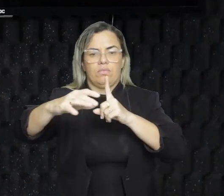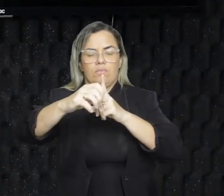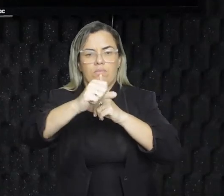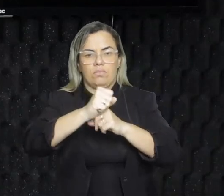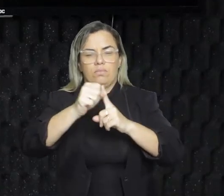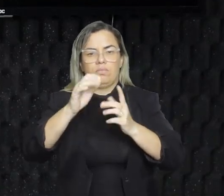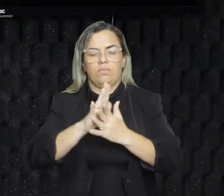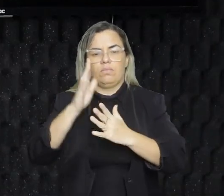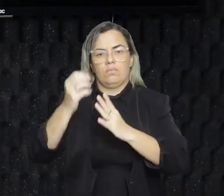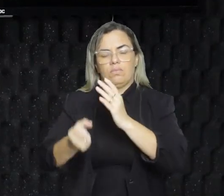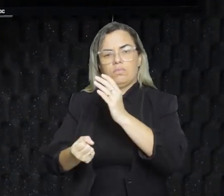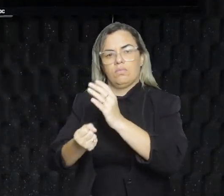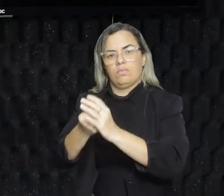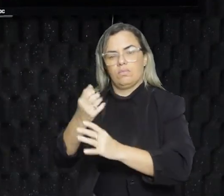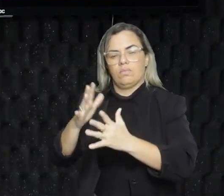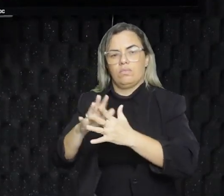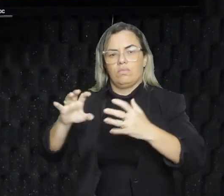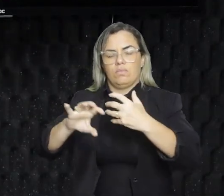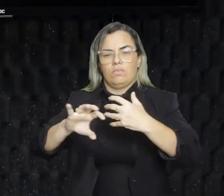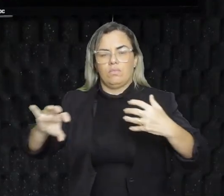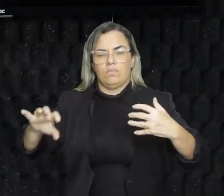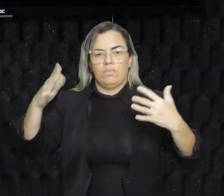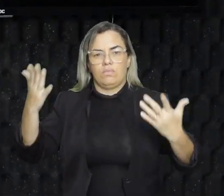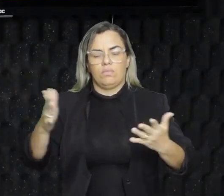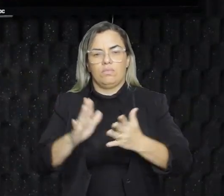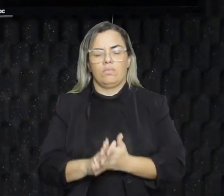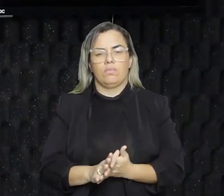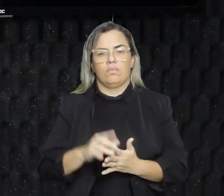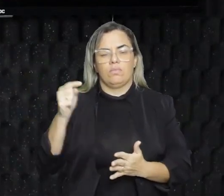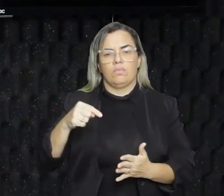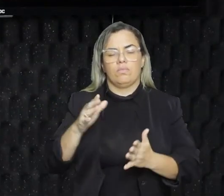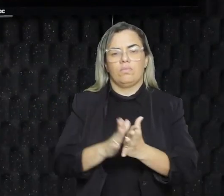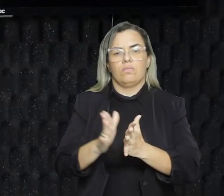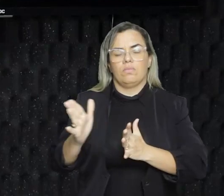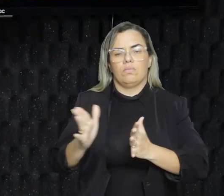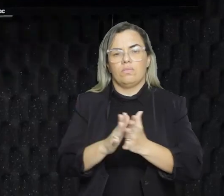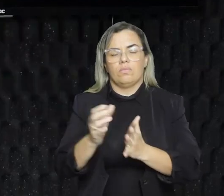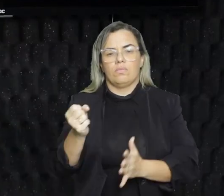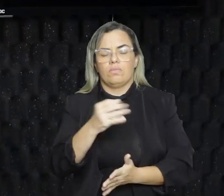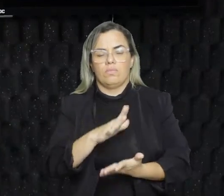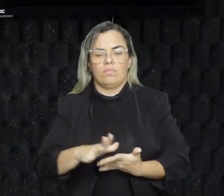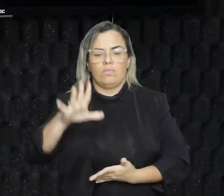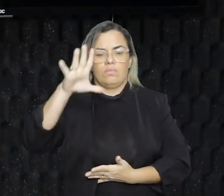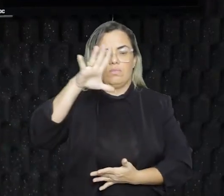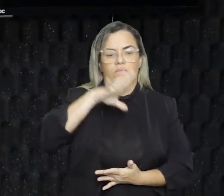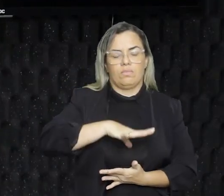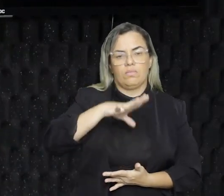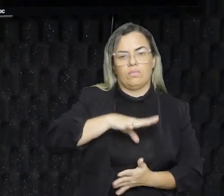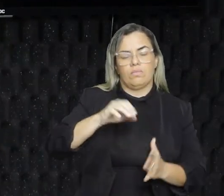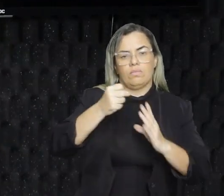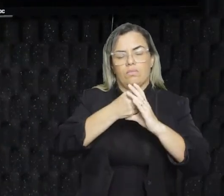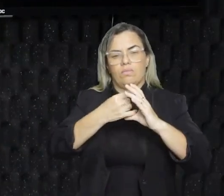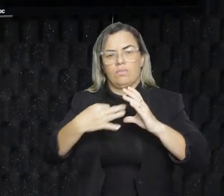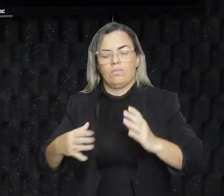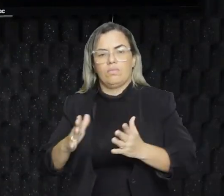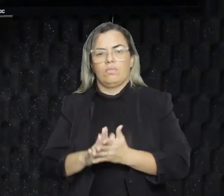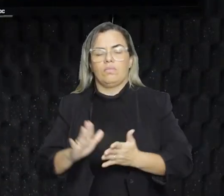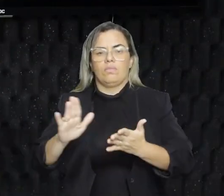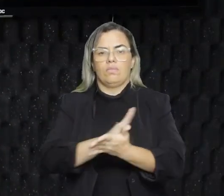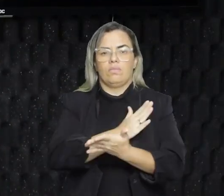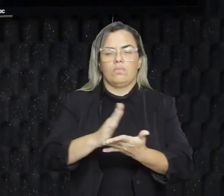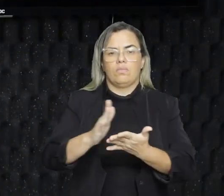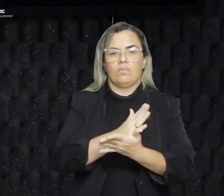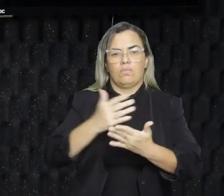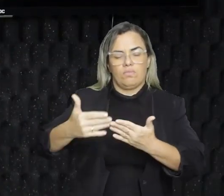está se formando, que é a sociedade dos tempos modernos em Portugal. A sociedade caracterizada por alguns autores como de